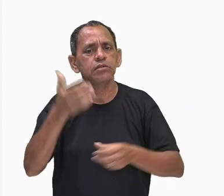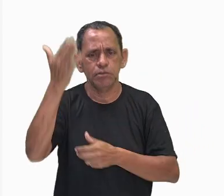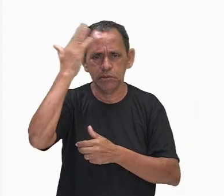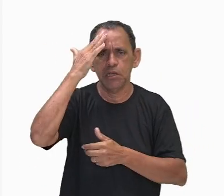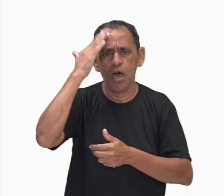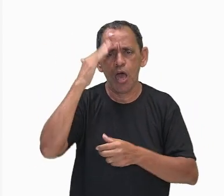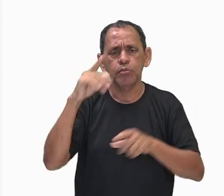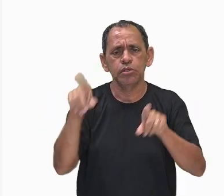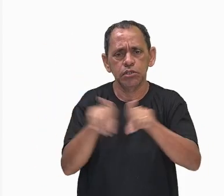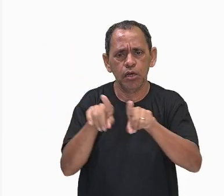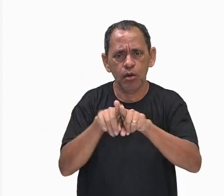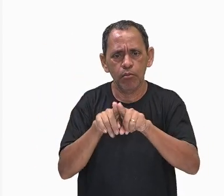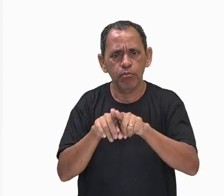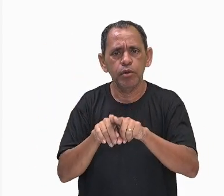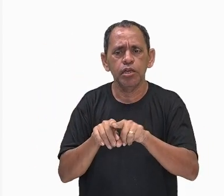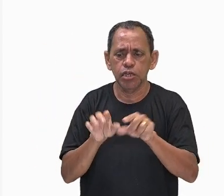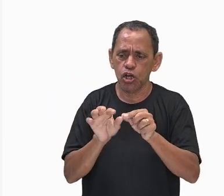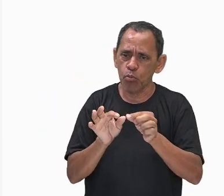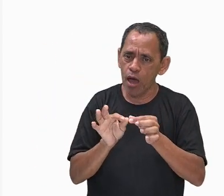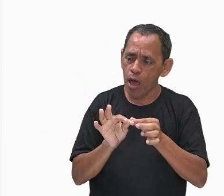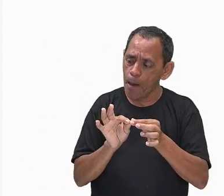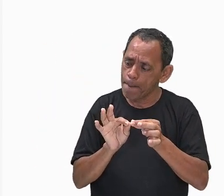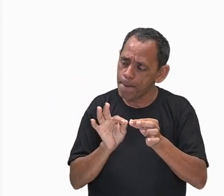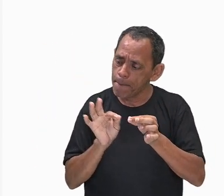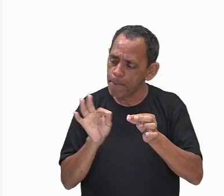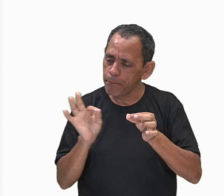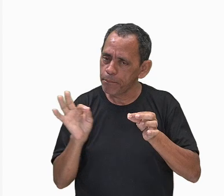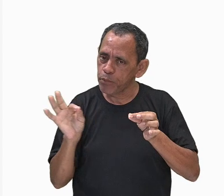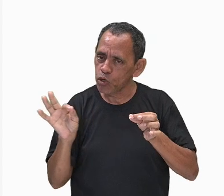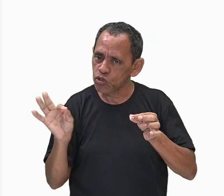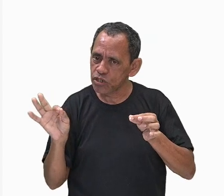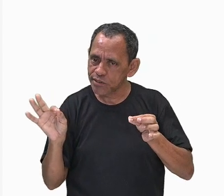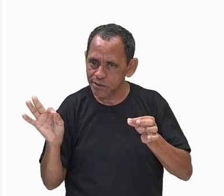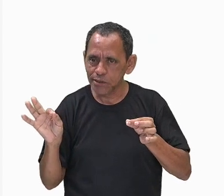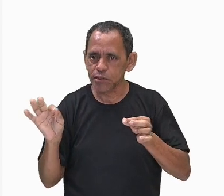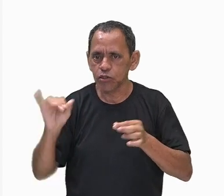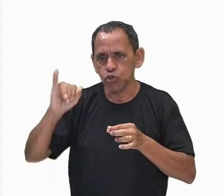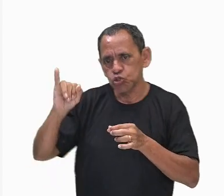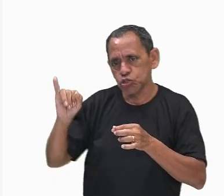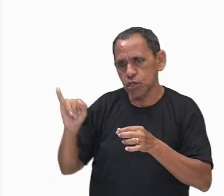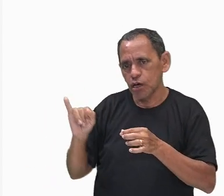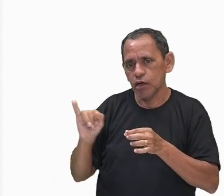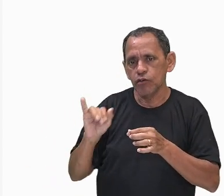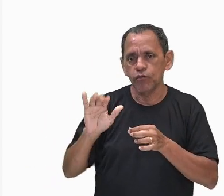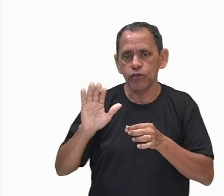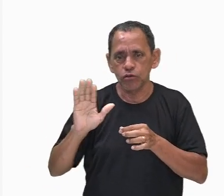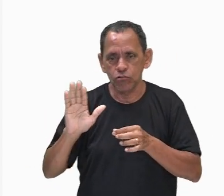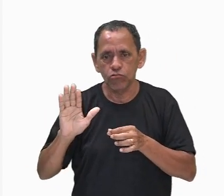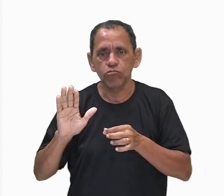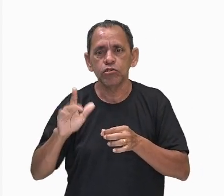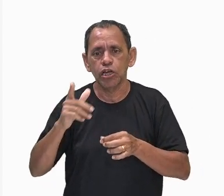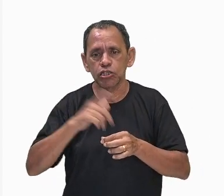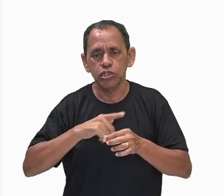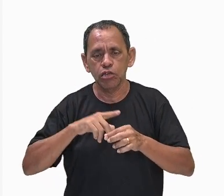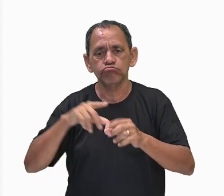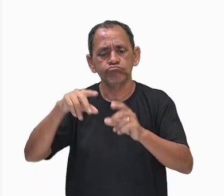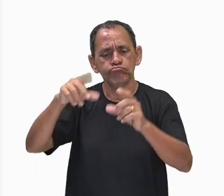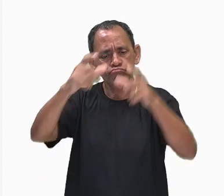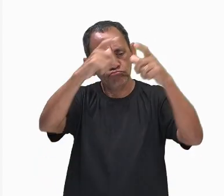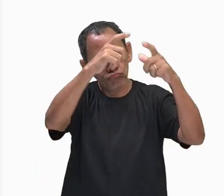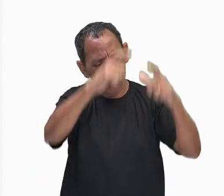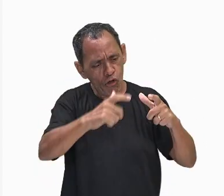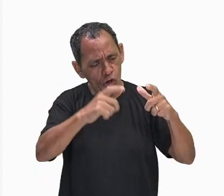das figuras que fazem parte aí do seu contorno, não é? É como se a